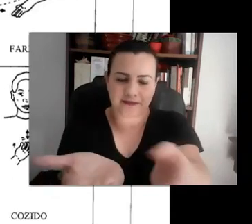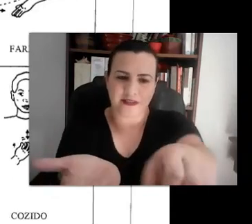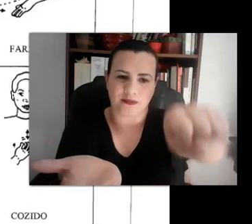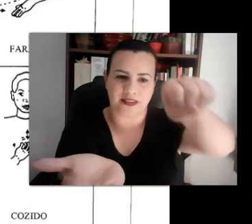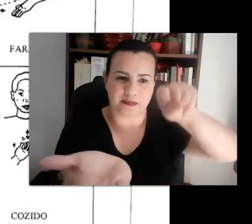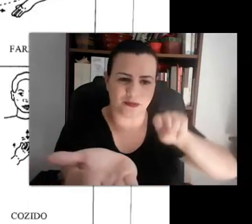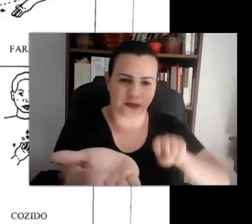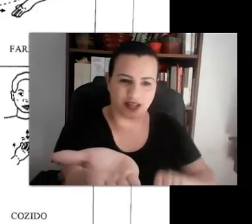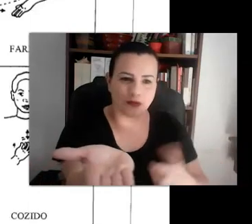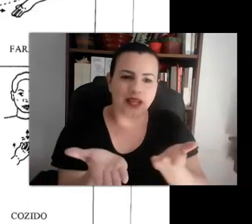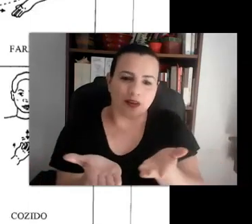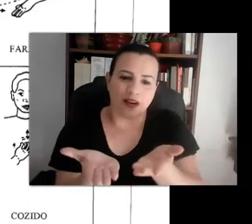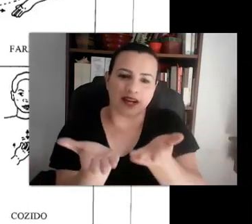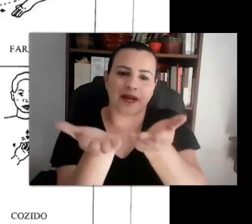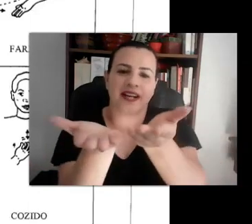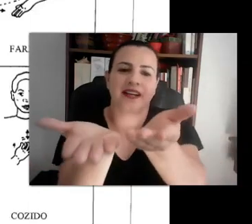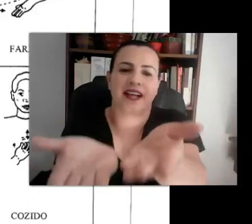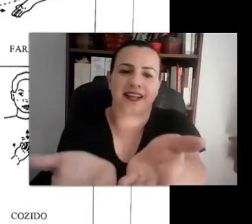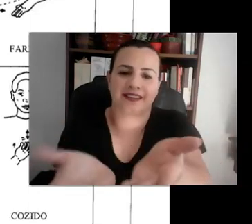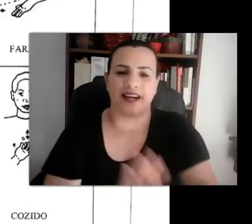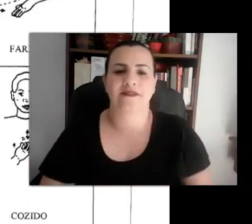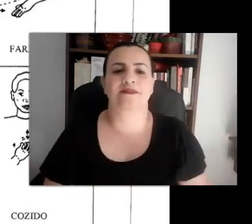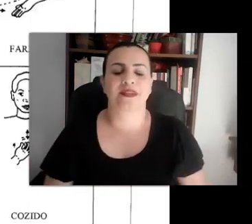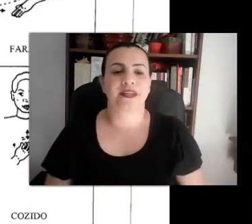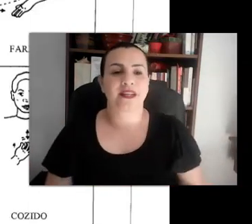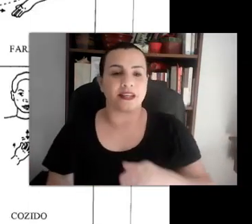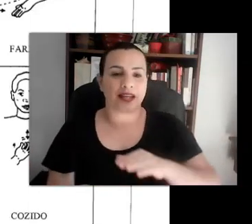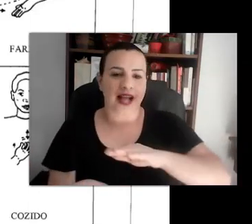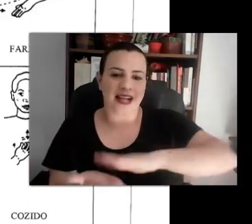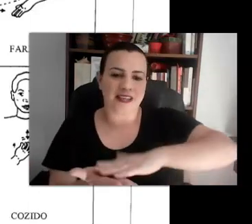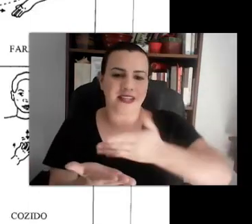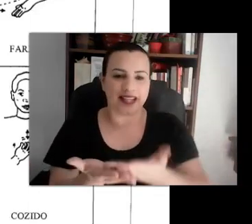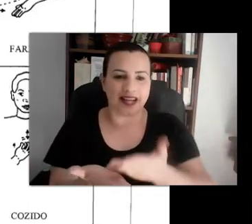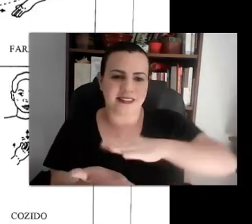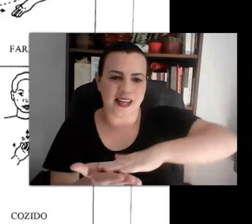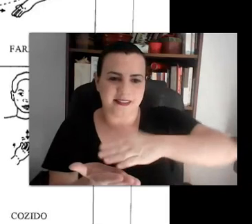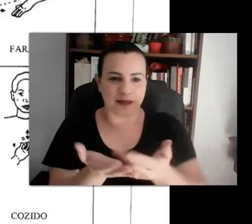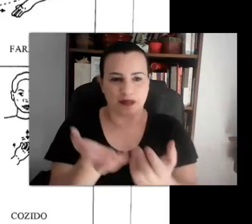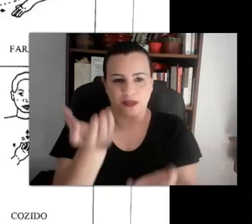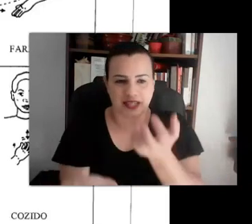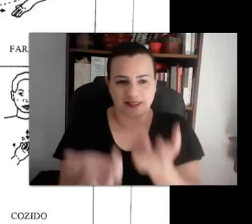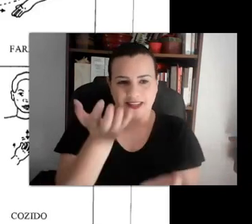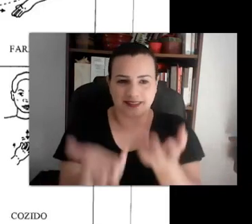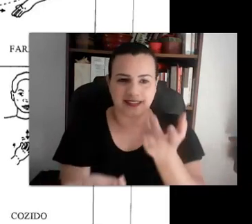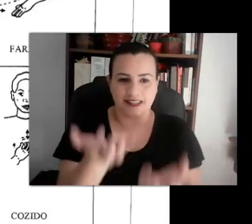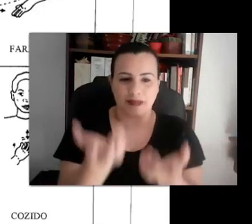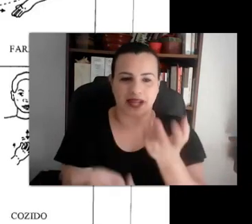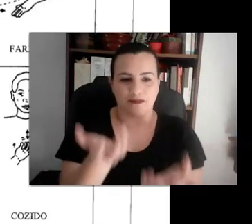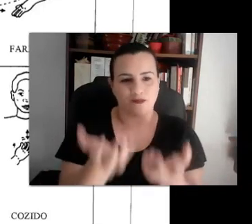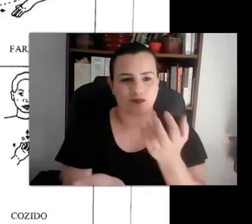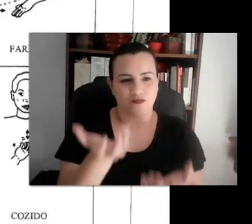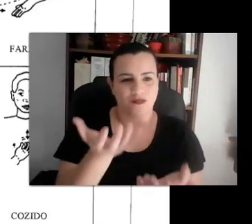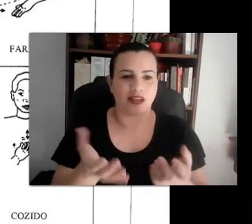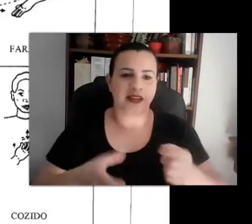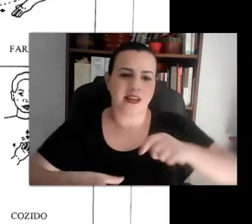Assar, então você abre o fogão e coloca para assar. Aqui fritar está assim, mas poderia ser assim